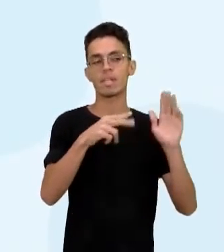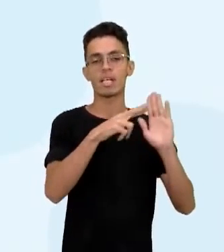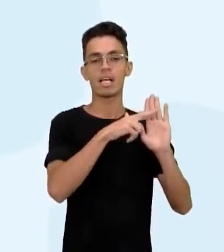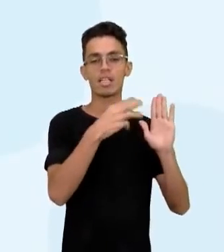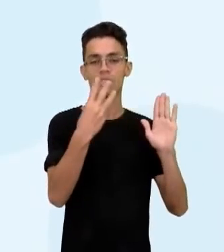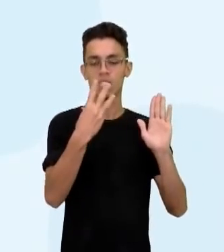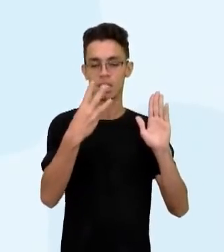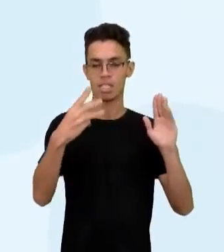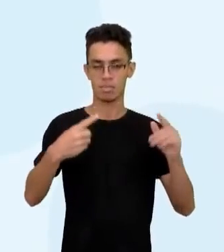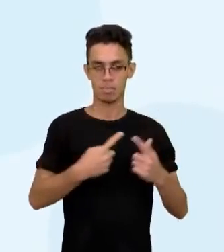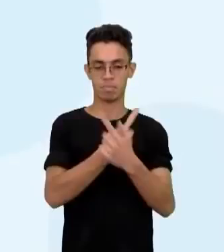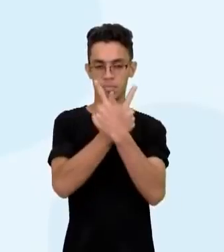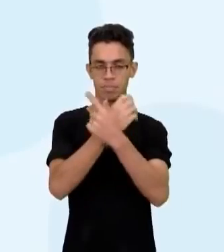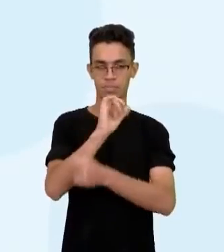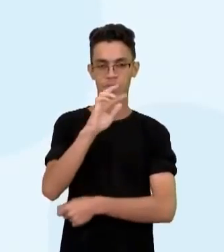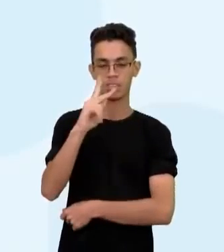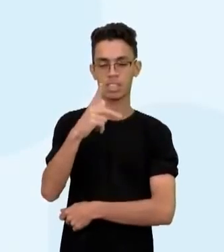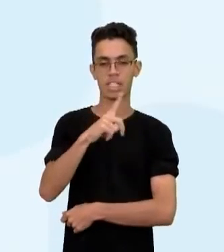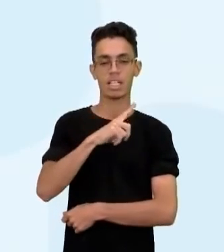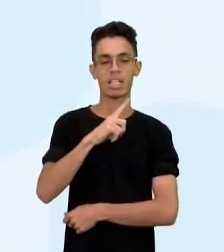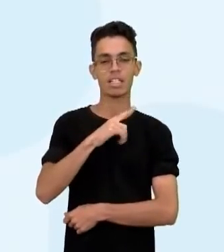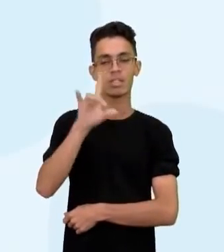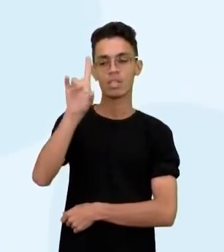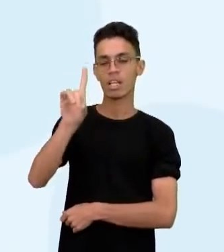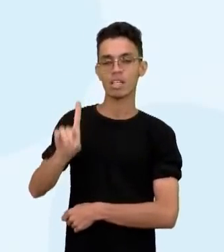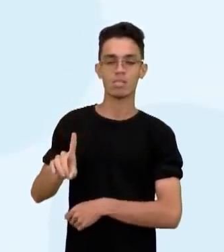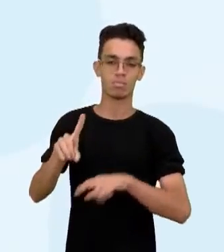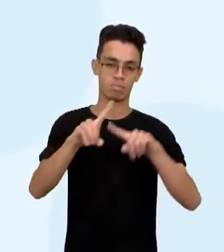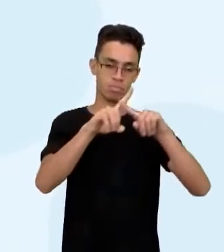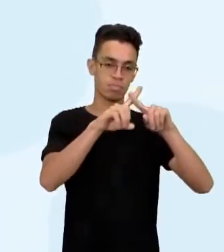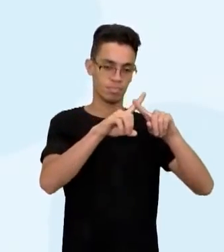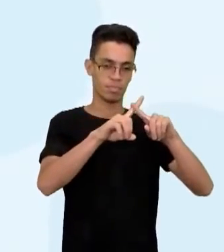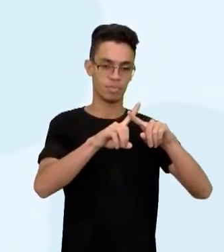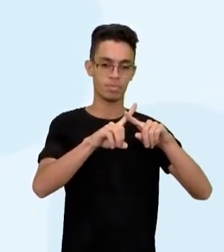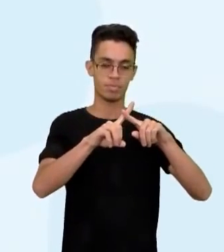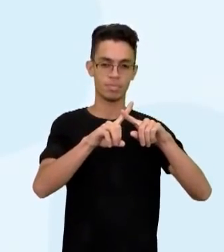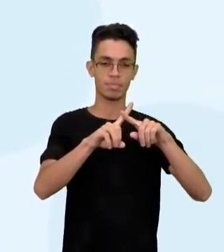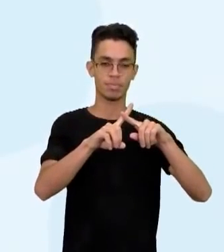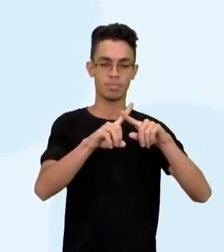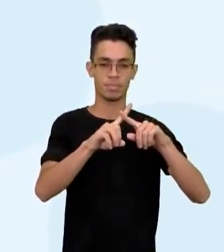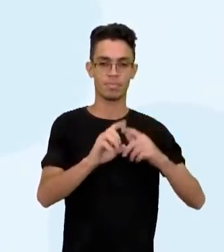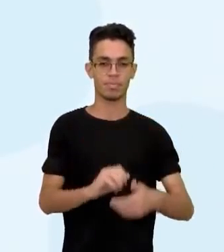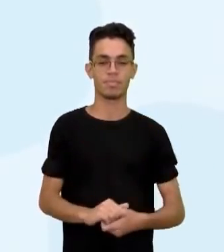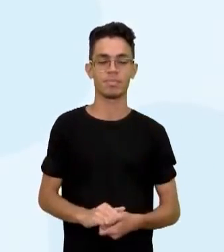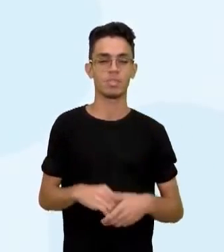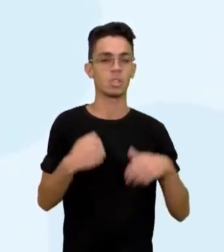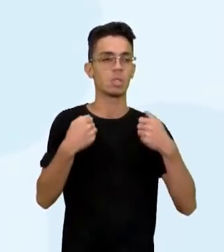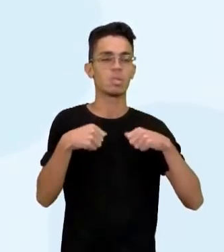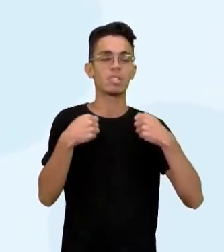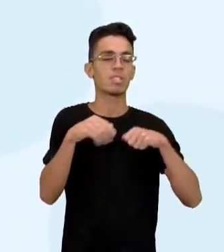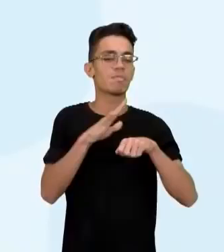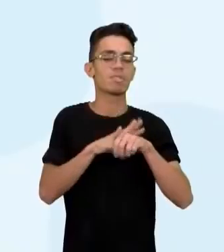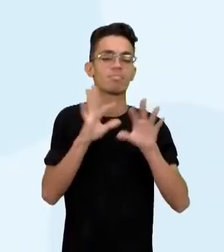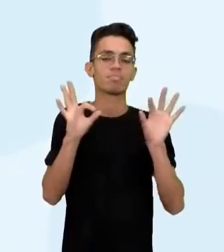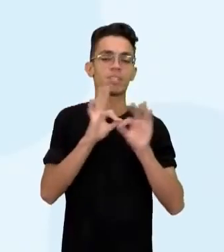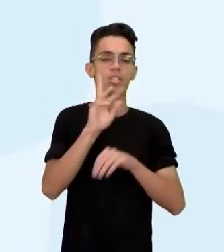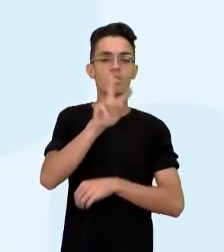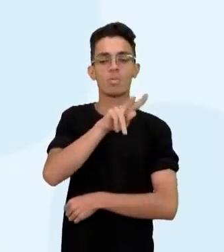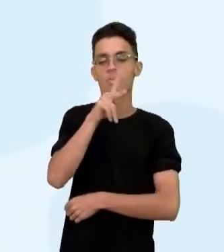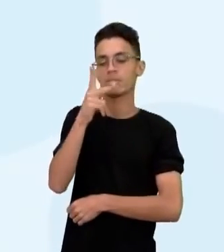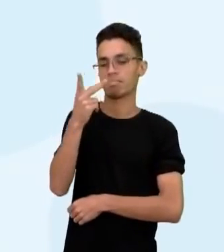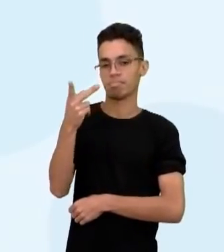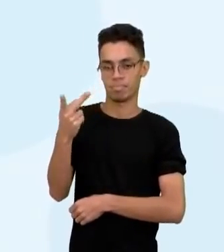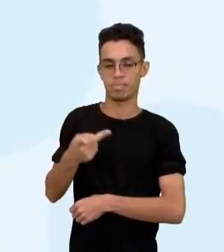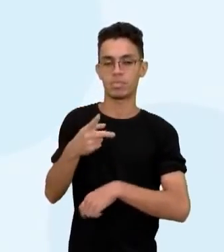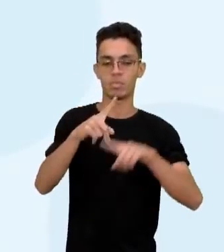aqui, beleza? Então, como é direta, basta multiplicar em cruz, sem precisar aí fazer nenhuma inversão. Multiplicando